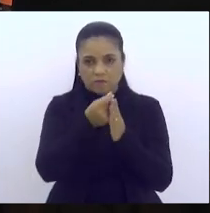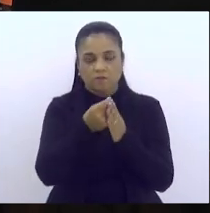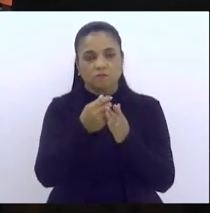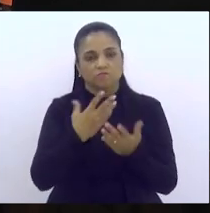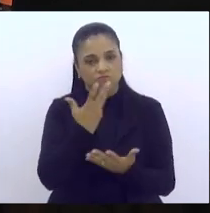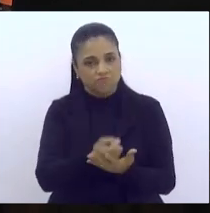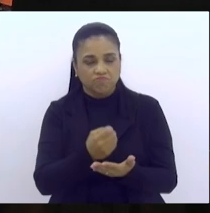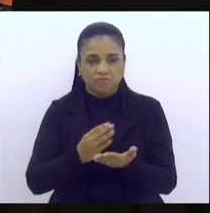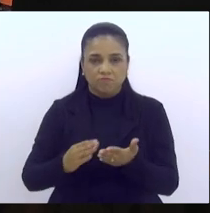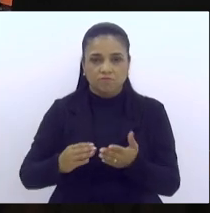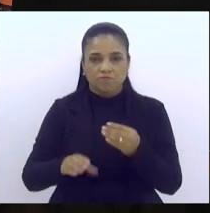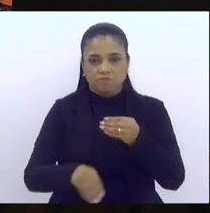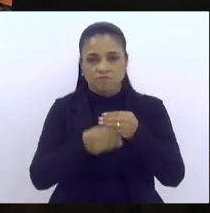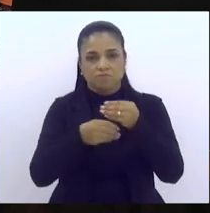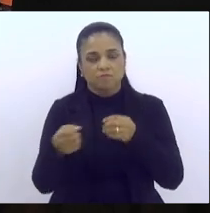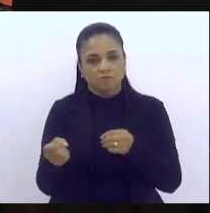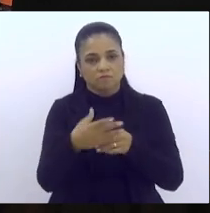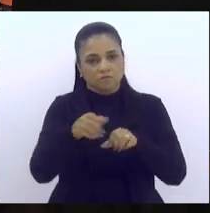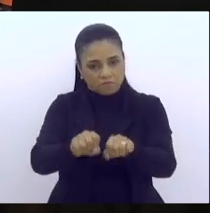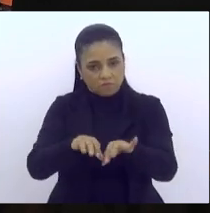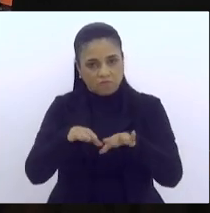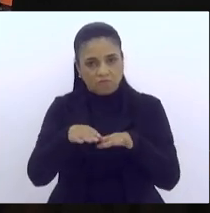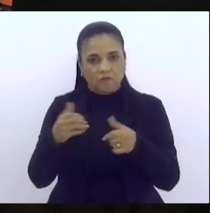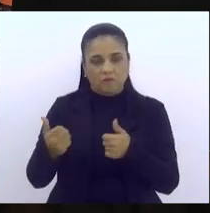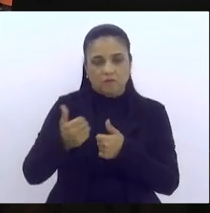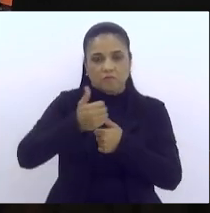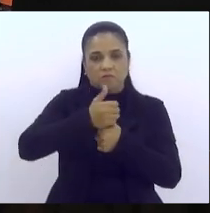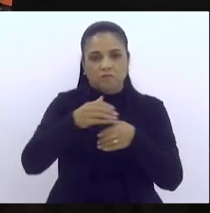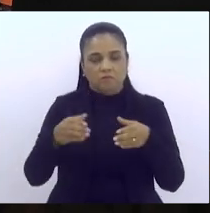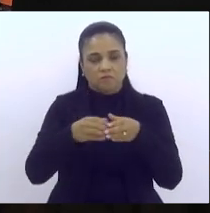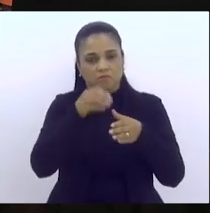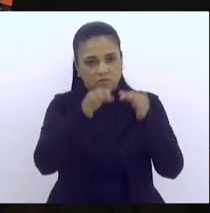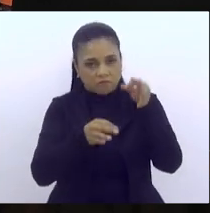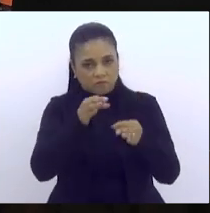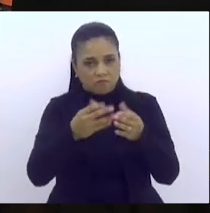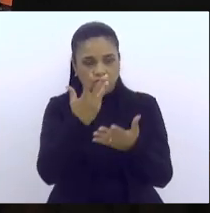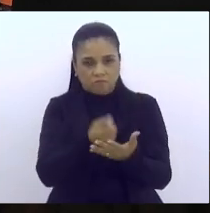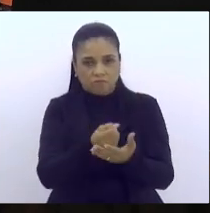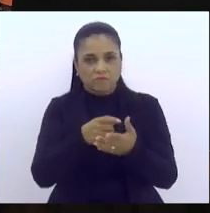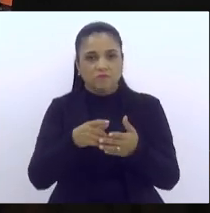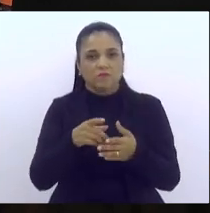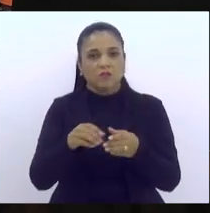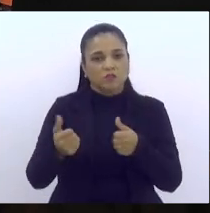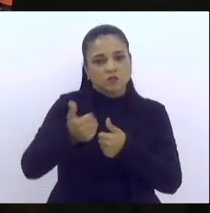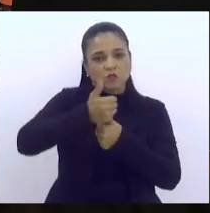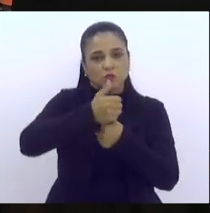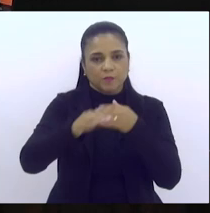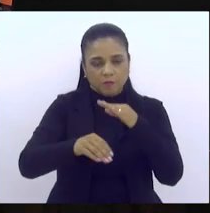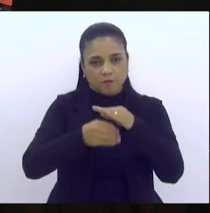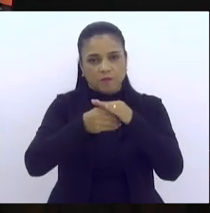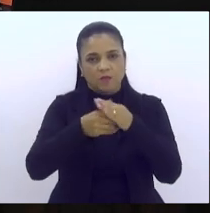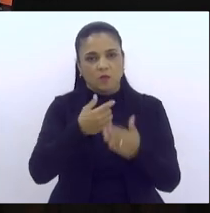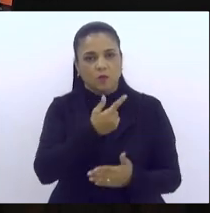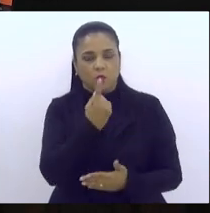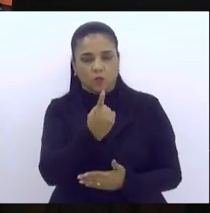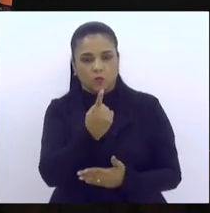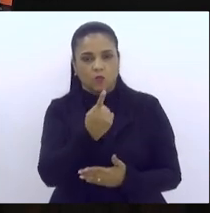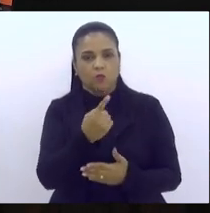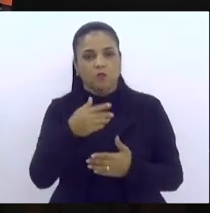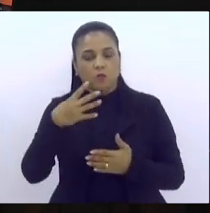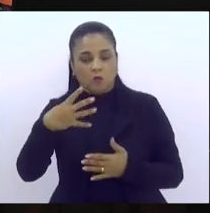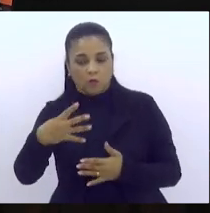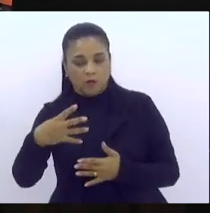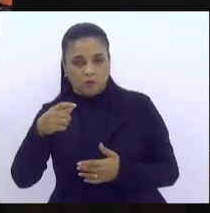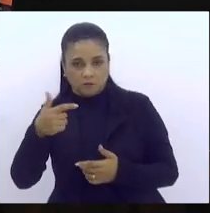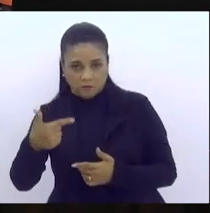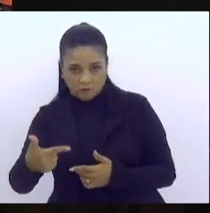Novo parecer às emendas de plenário da Comissão de Constituição e Justiça favorável, com subemenda às emendas de número 1 e